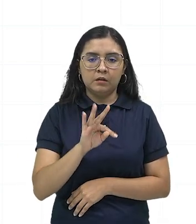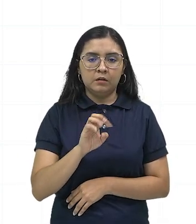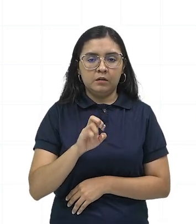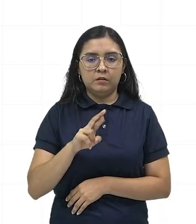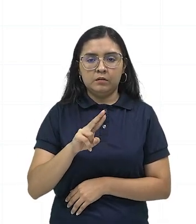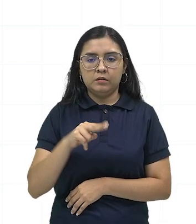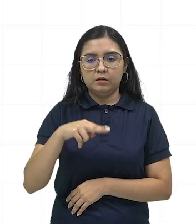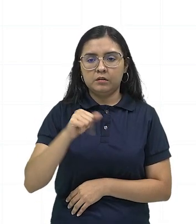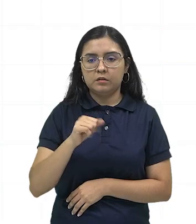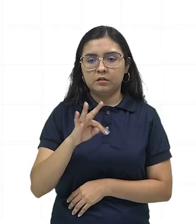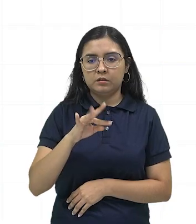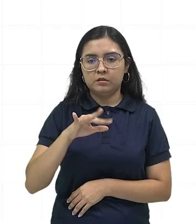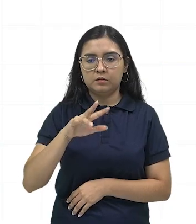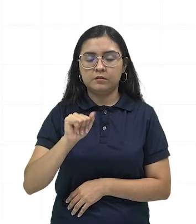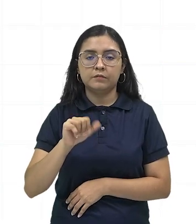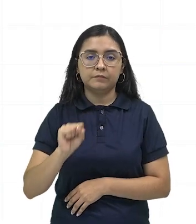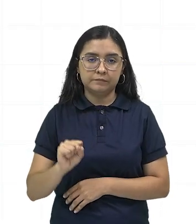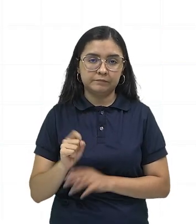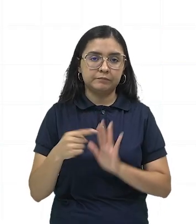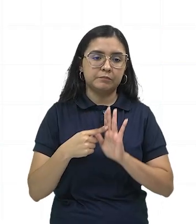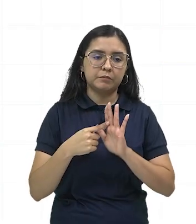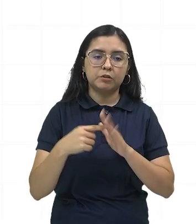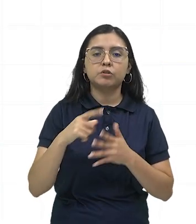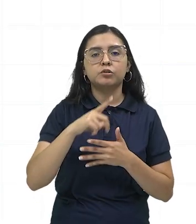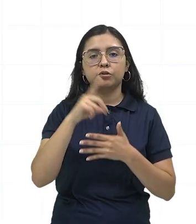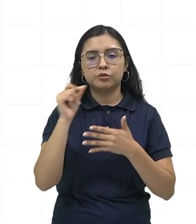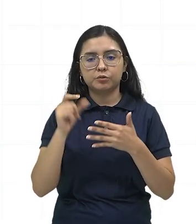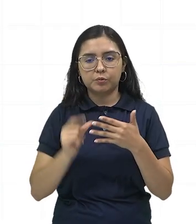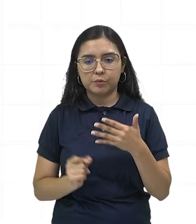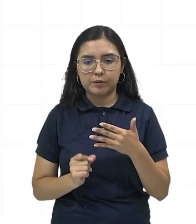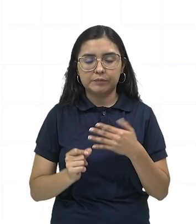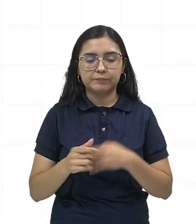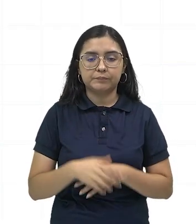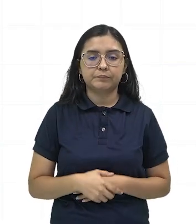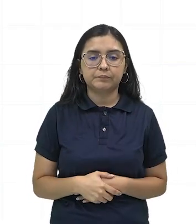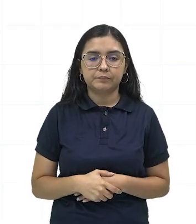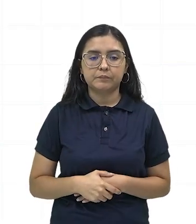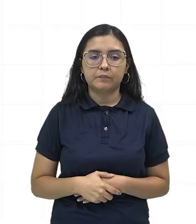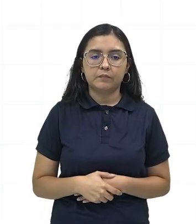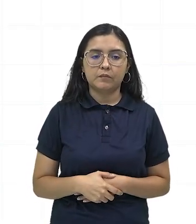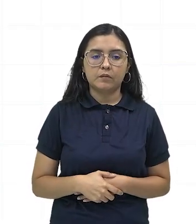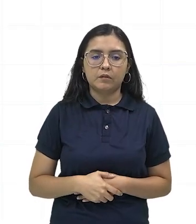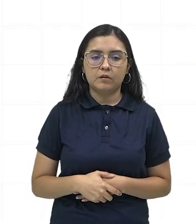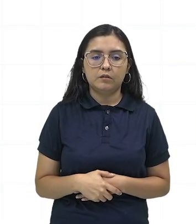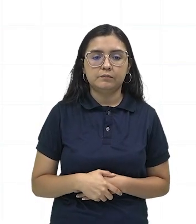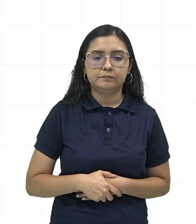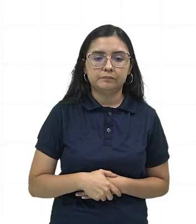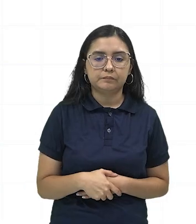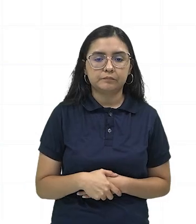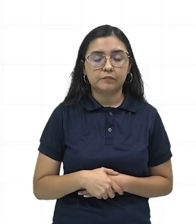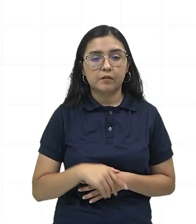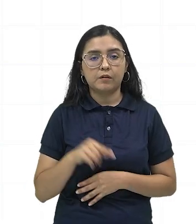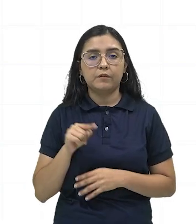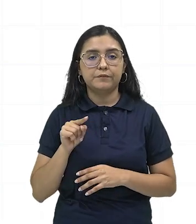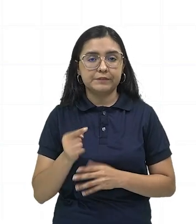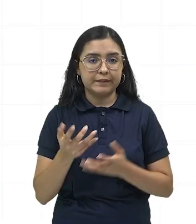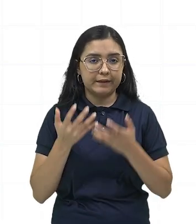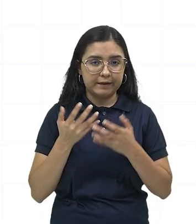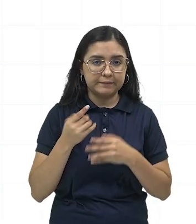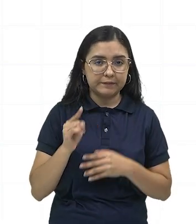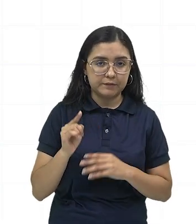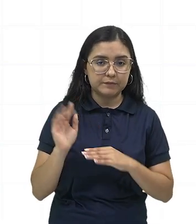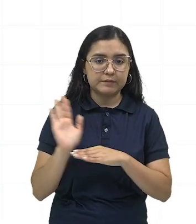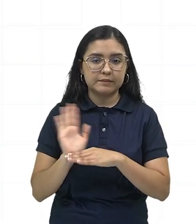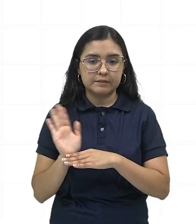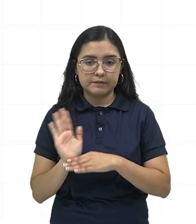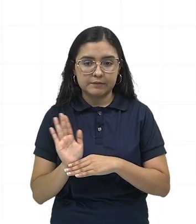que vão indicar uma escolha ou alternativa entre as duas opções. Você quer ir ao cinema